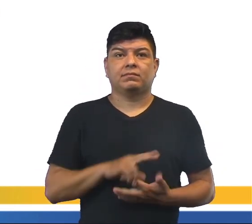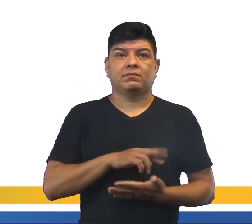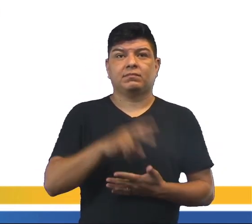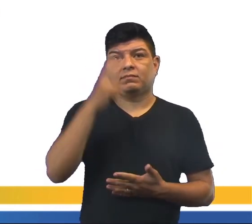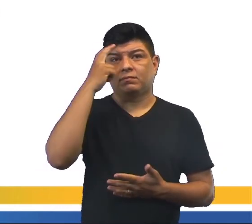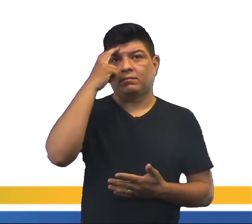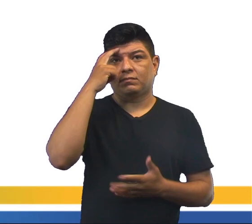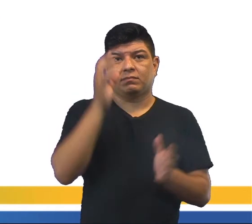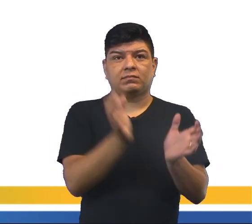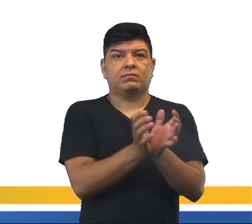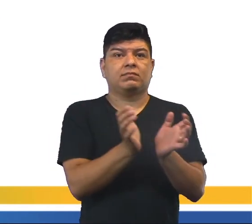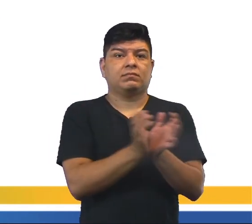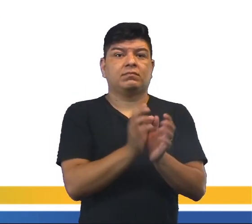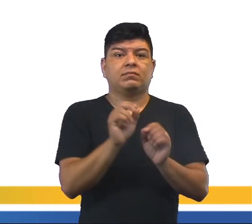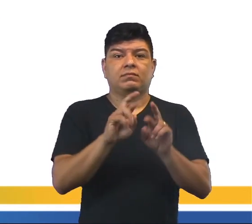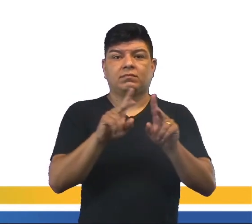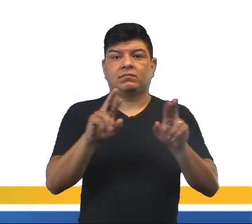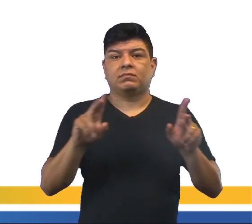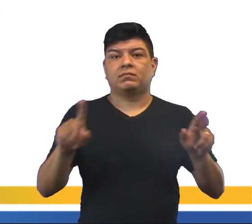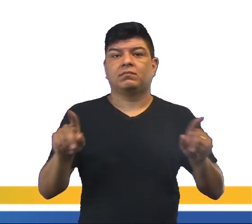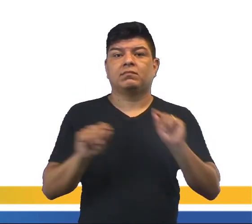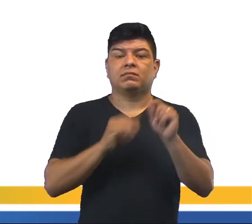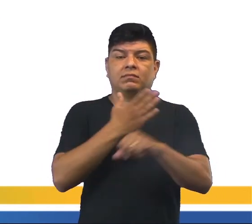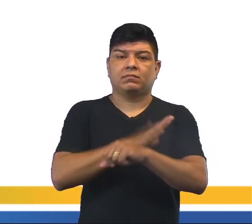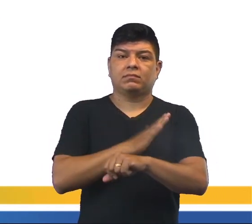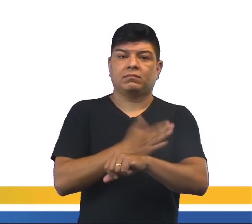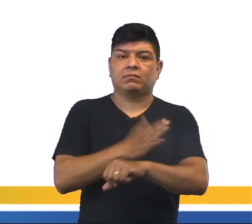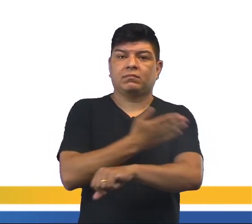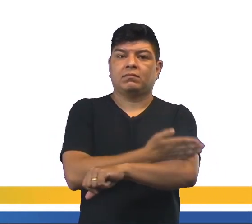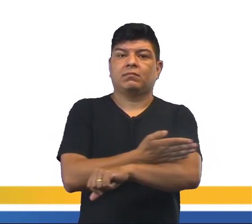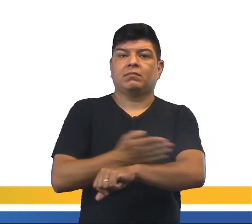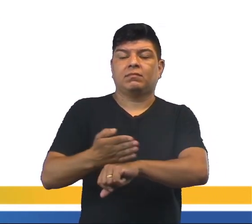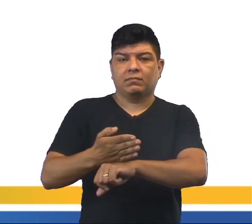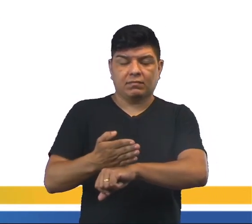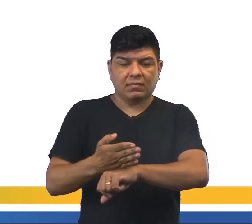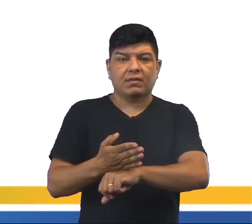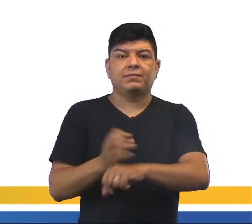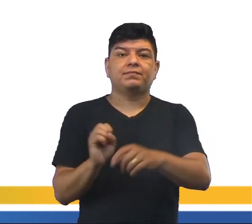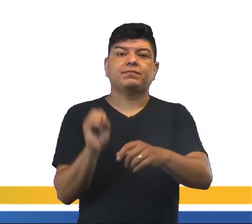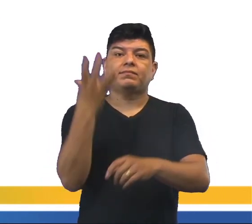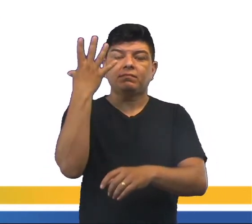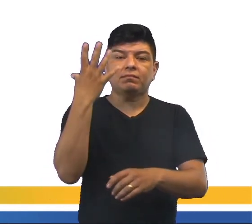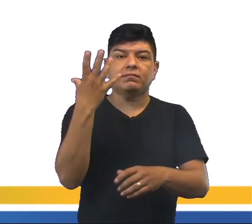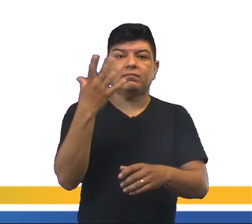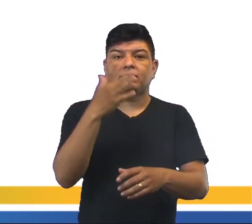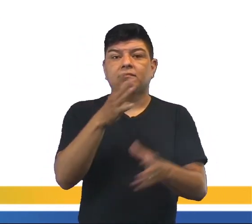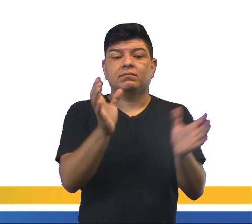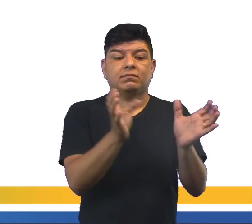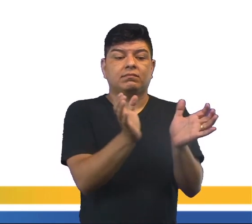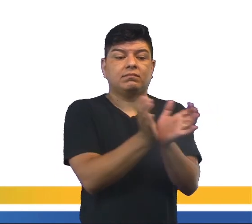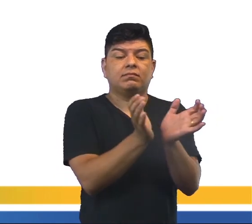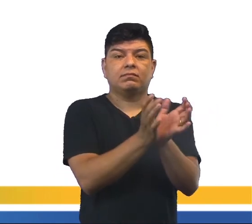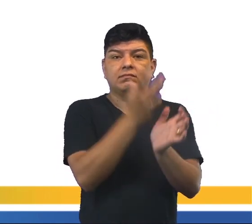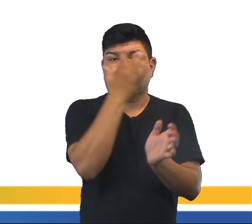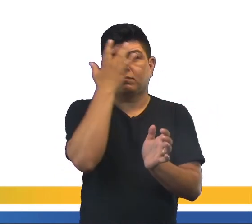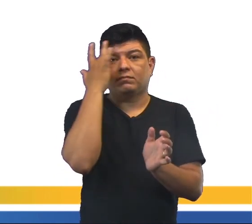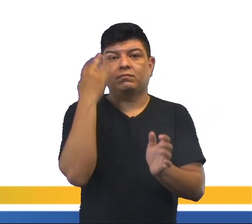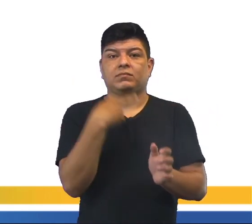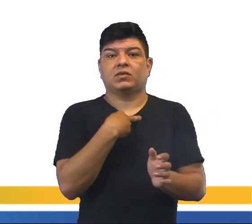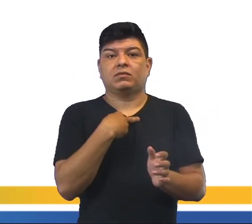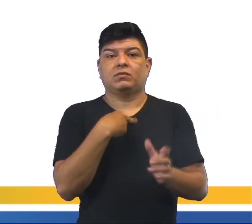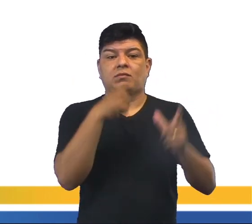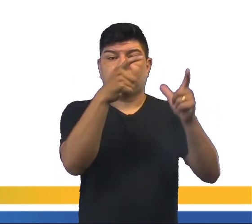Diversidade cultural é o conjunto de diferenças práticas tradicionais que ocorrem entre grandes grupos de pessoas que ocupam o